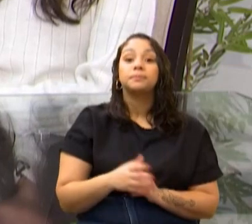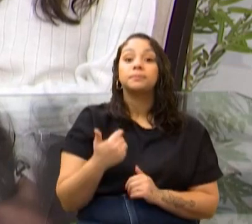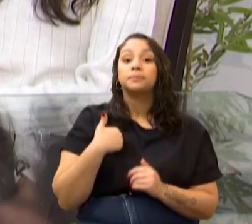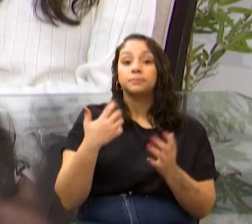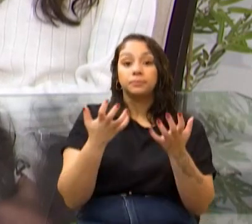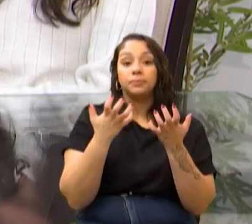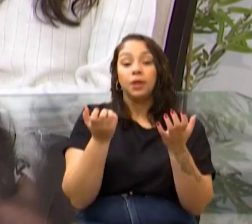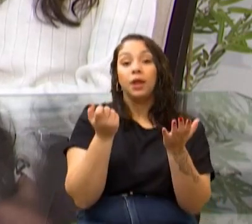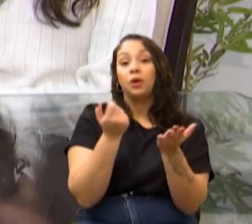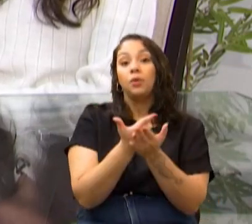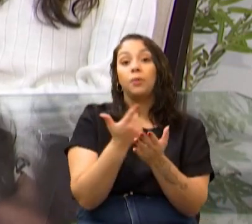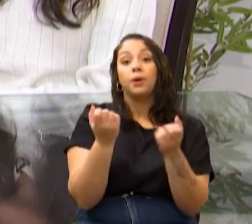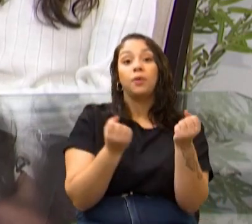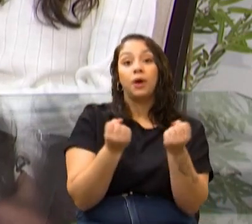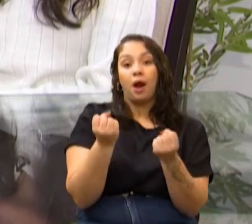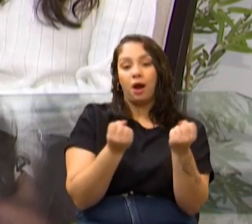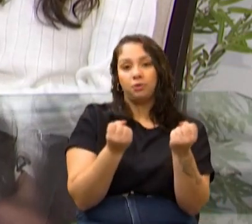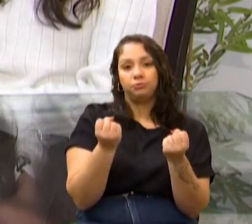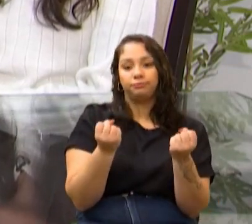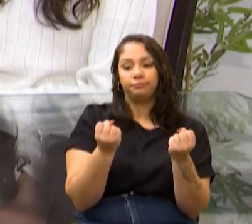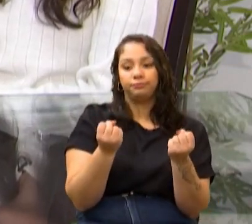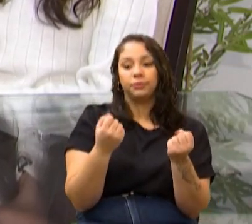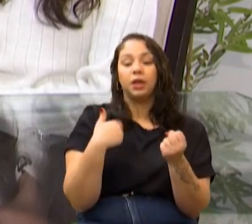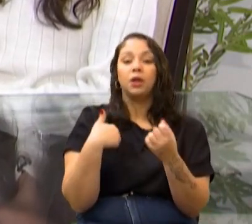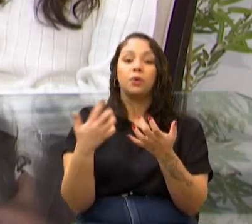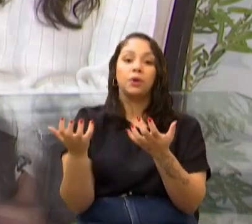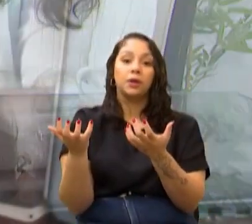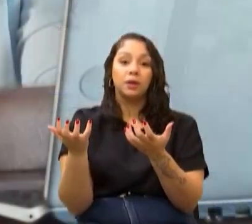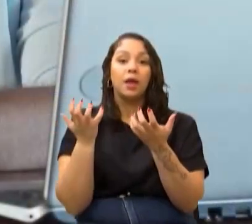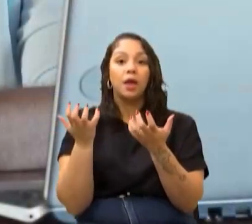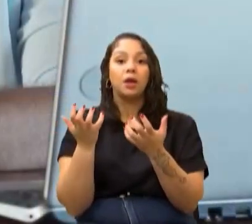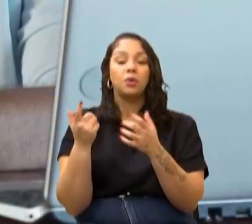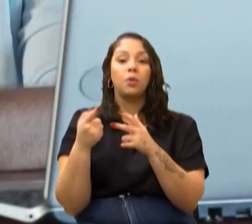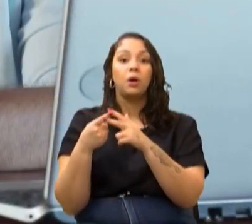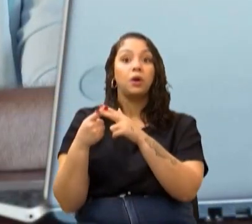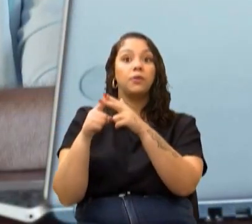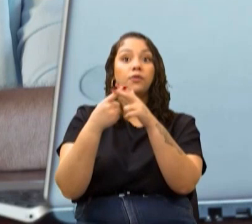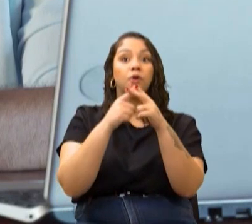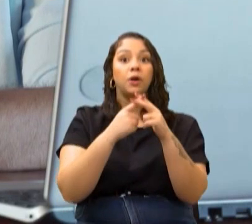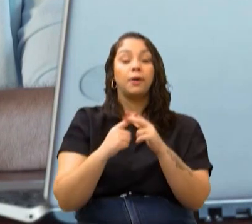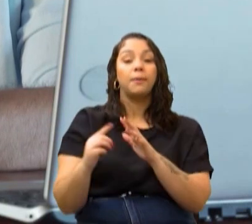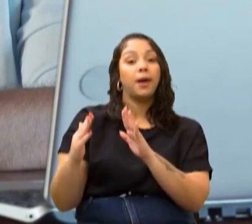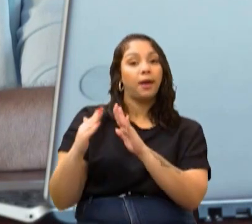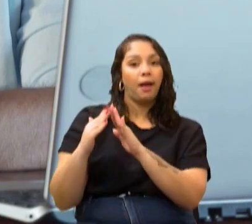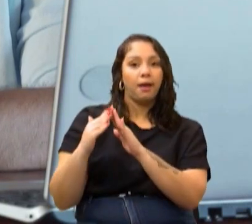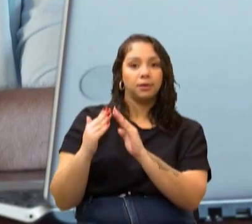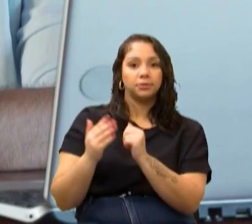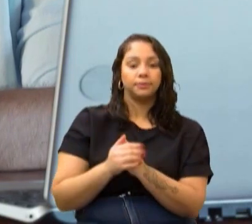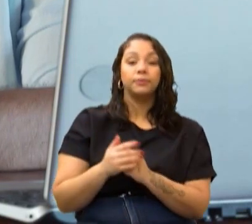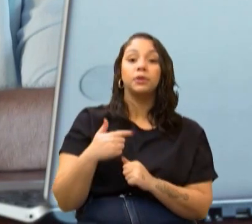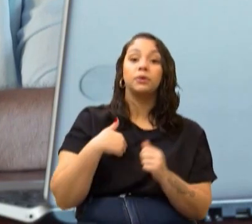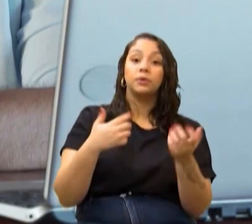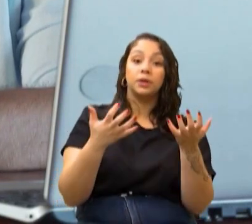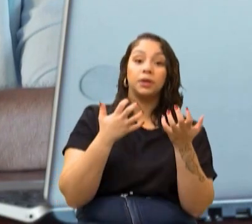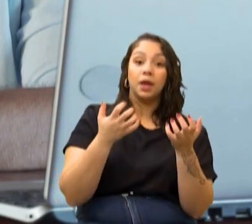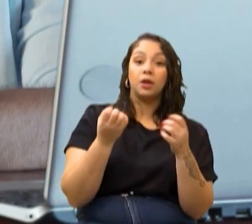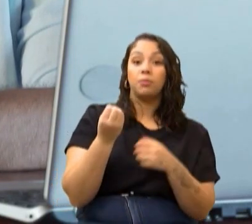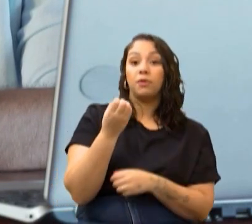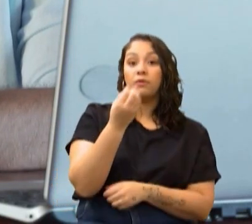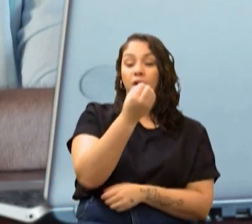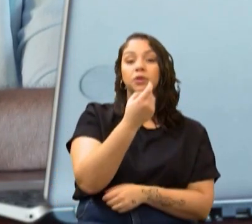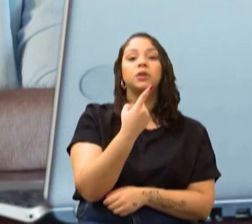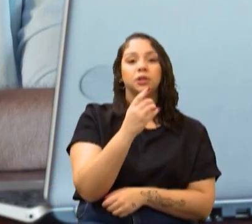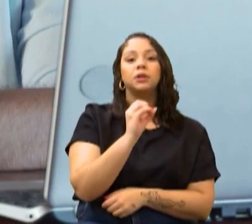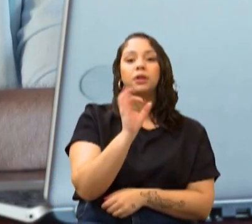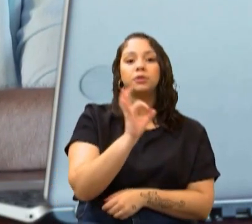tinha, tô querendo comprar um carro, tô querendo reformar a casa, eu tô querendo fazer